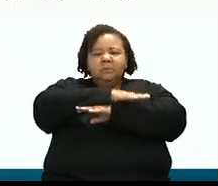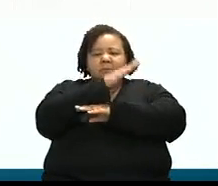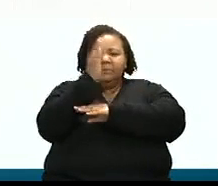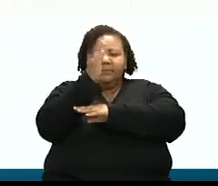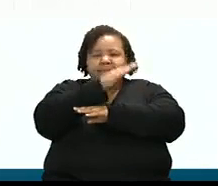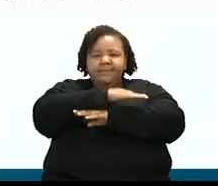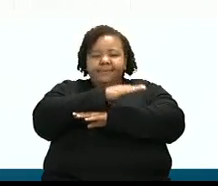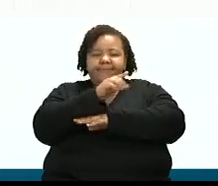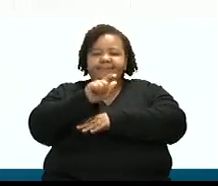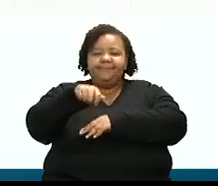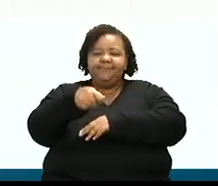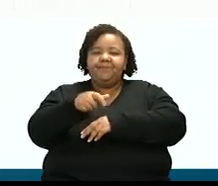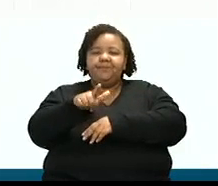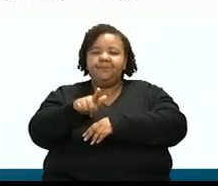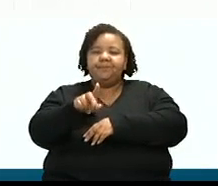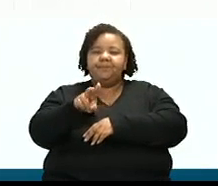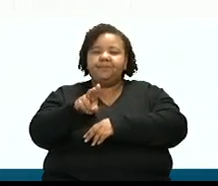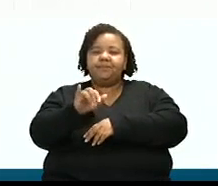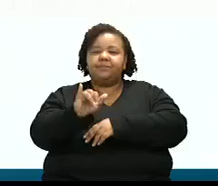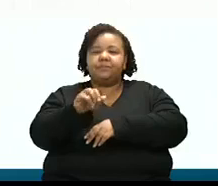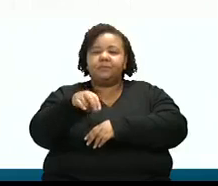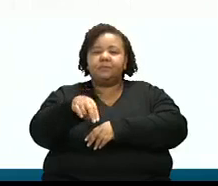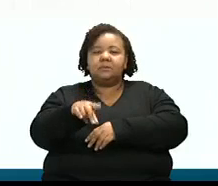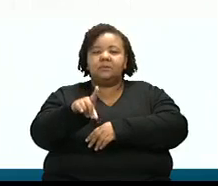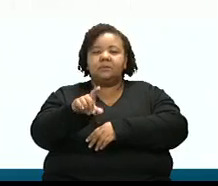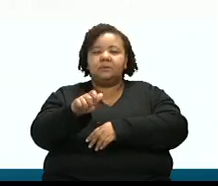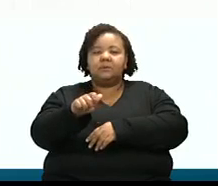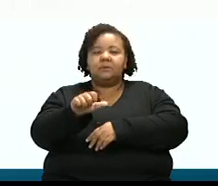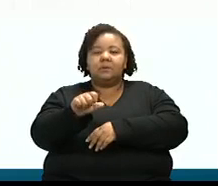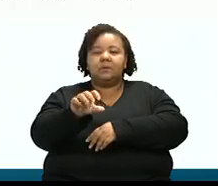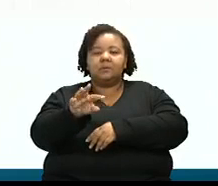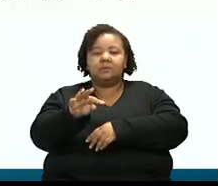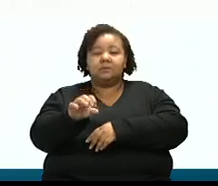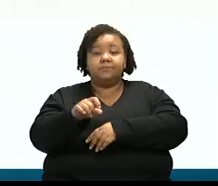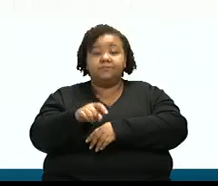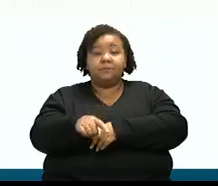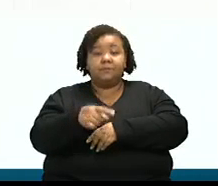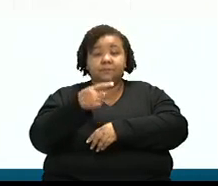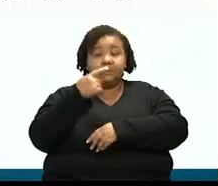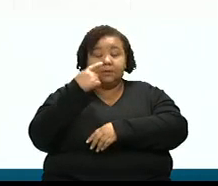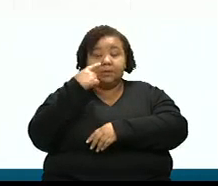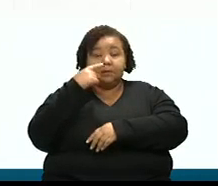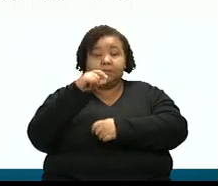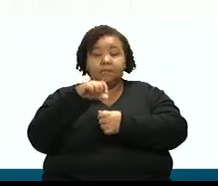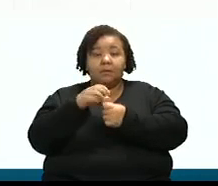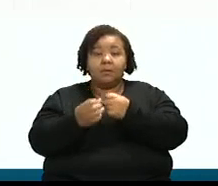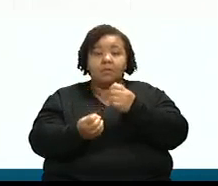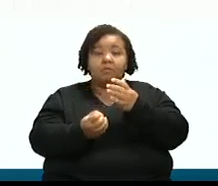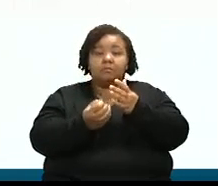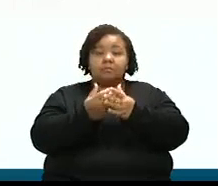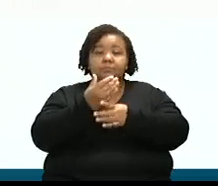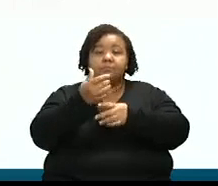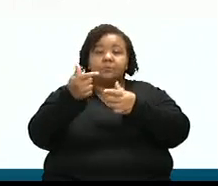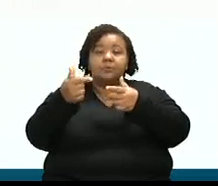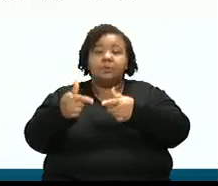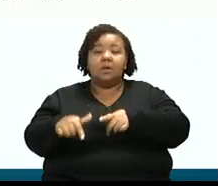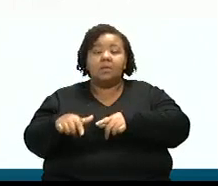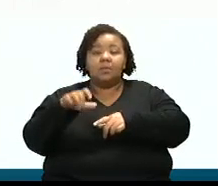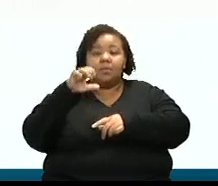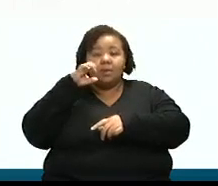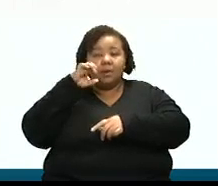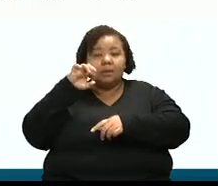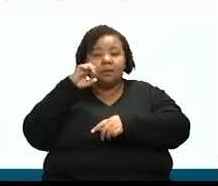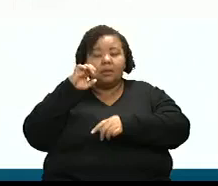na composição do projeto, a sua tarefa será determinar fluxo para um campo elétrico, cuja expressão